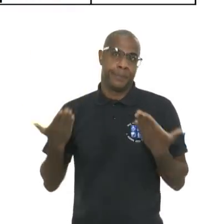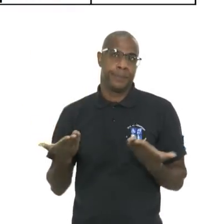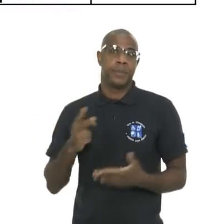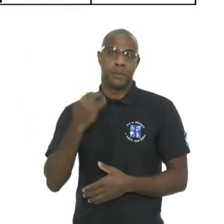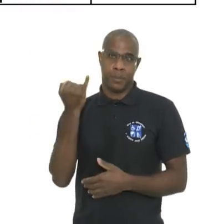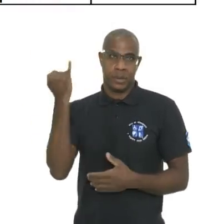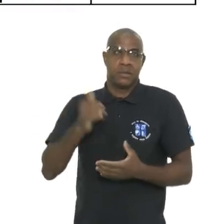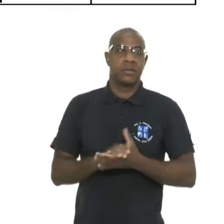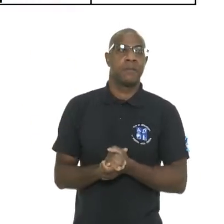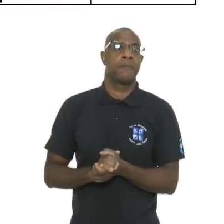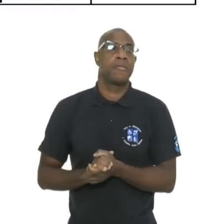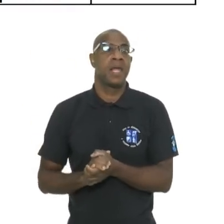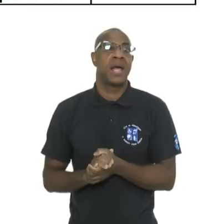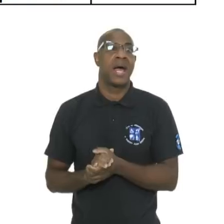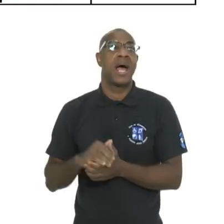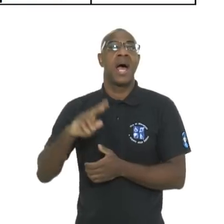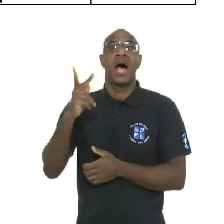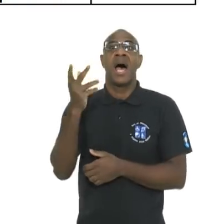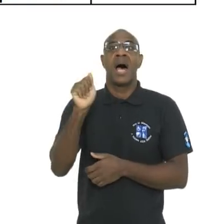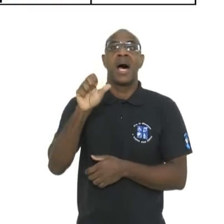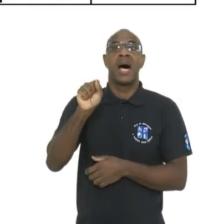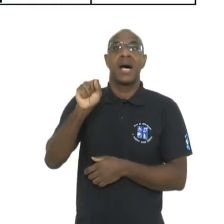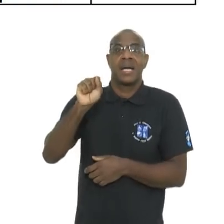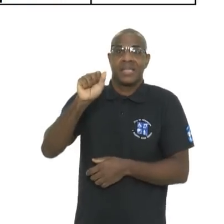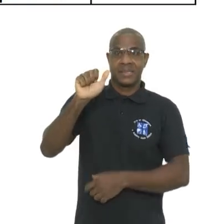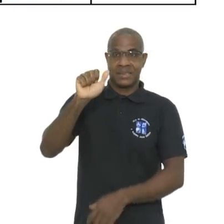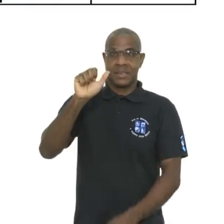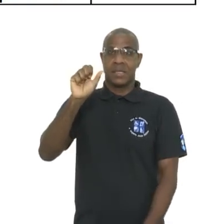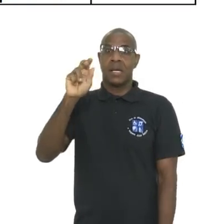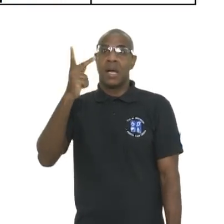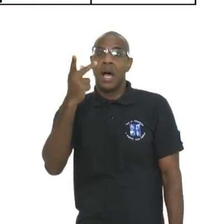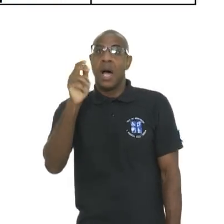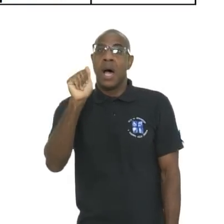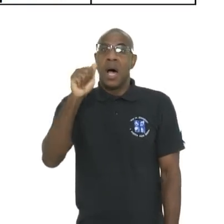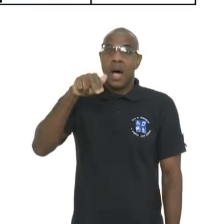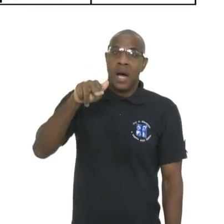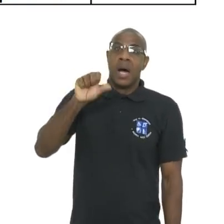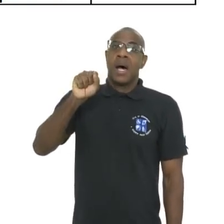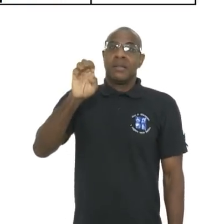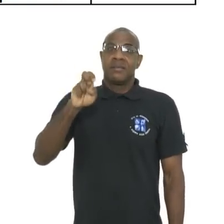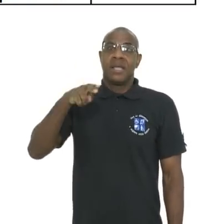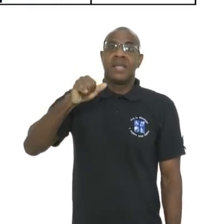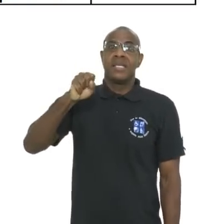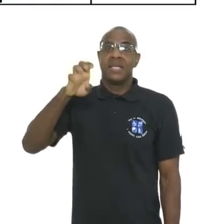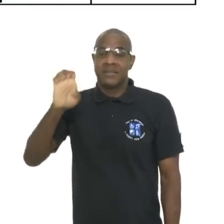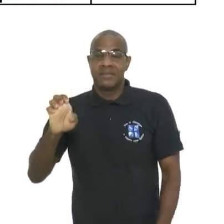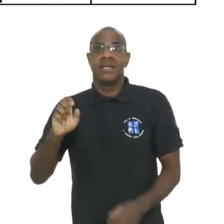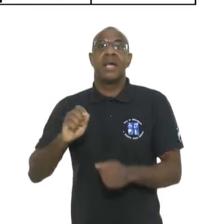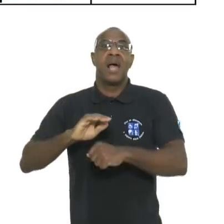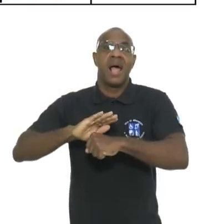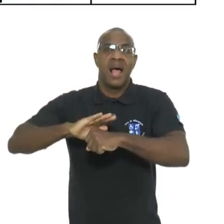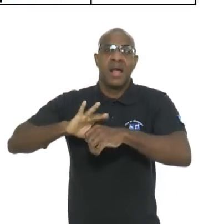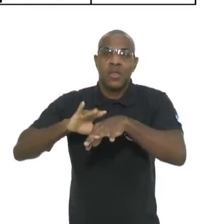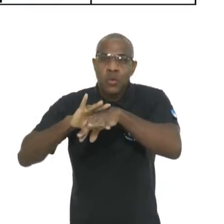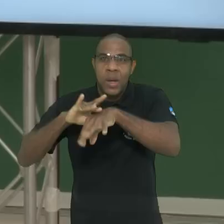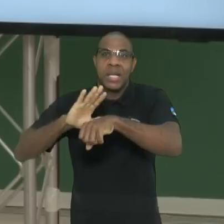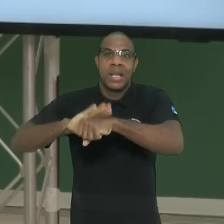A hanseníase, conhecida popularmente como lepra, também transmitida por secreções das vias